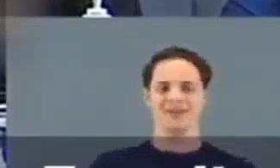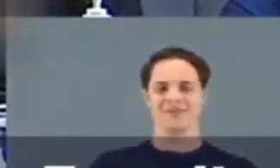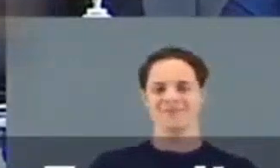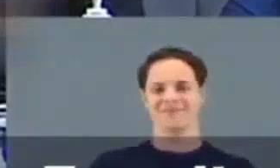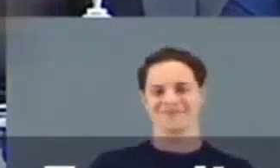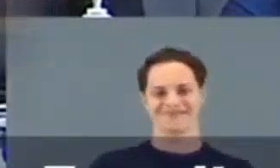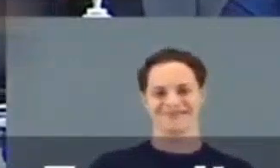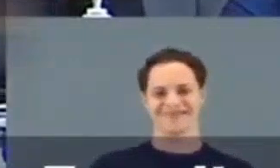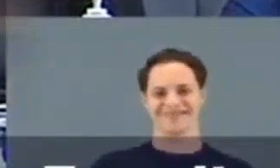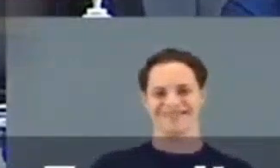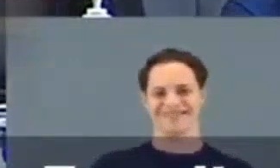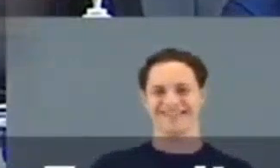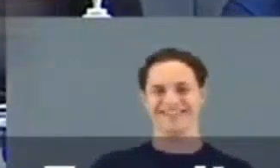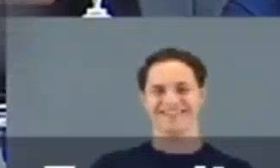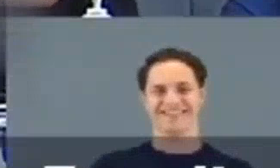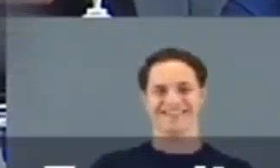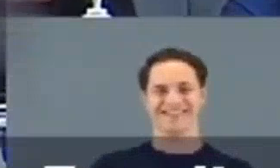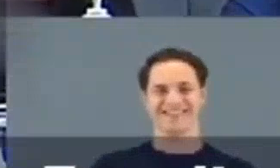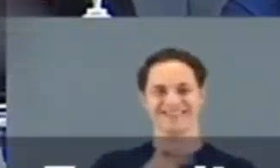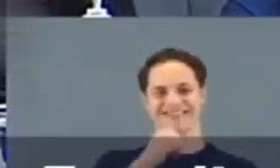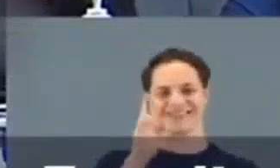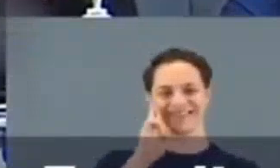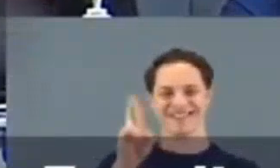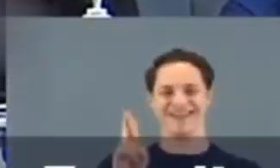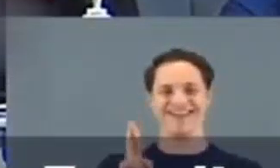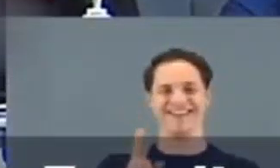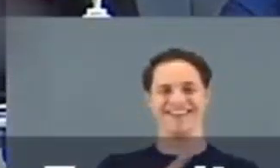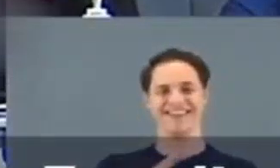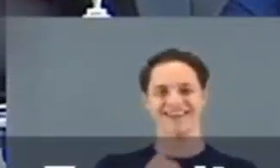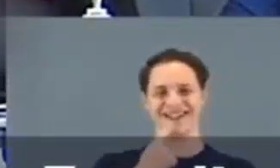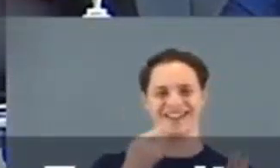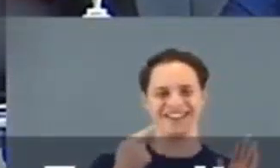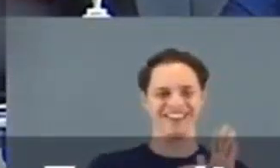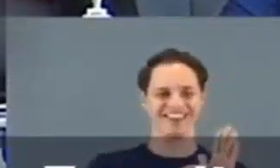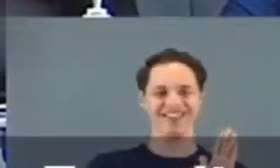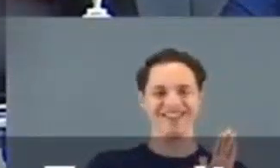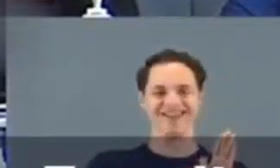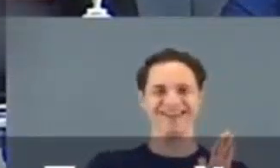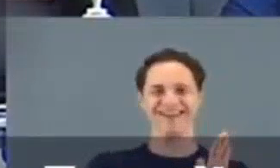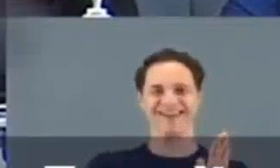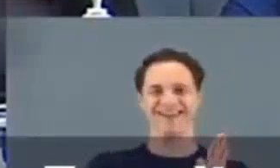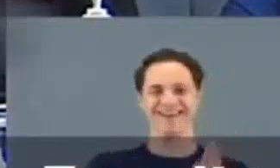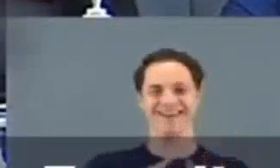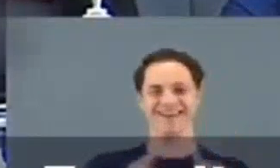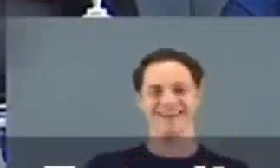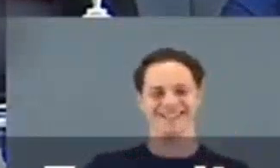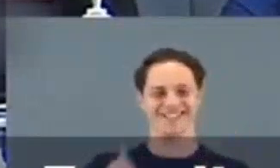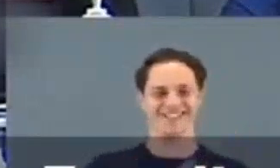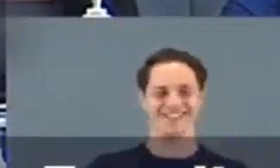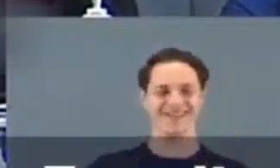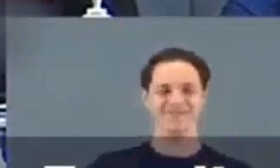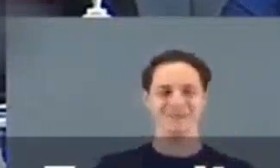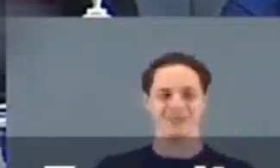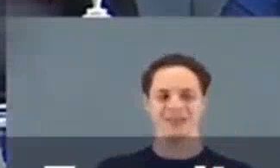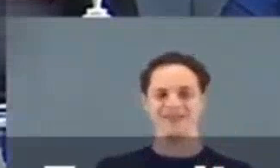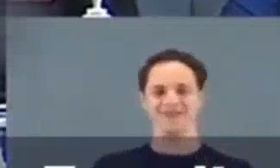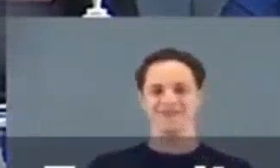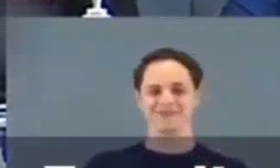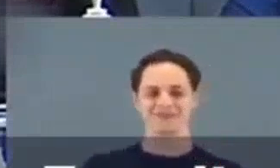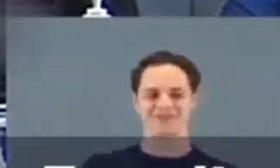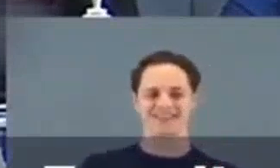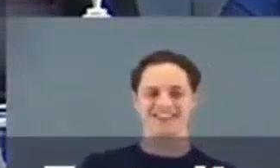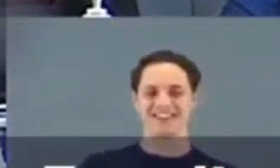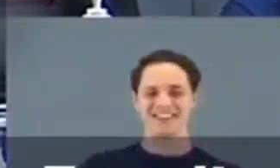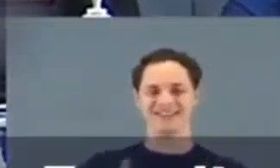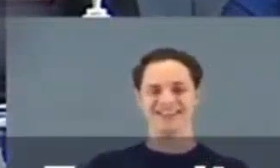Silvinei, o senhor, na verdade, foi denunciado lá no final dos anos 90 pelo Ministério Público Federal por participar de um